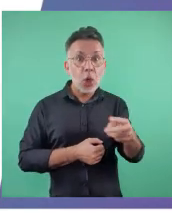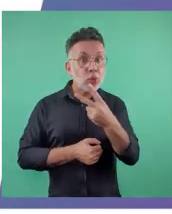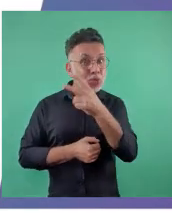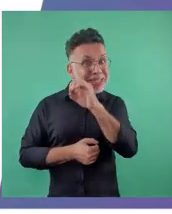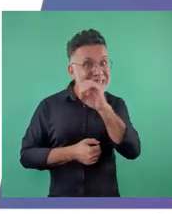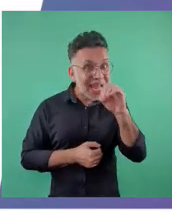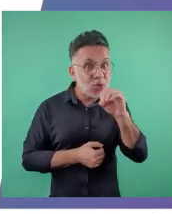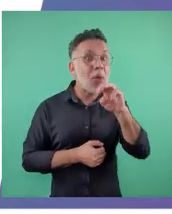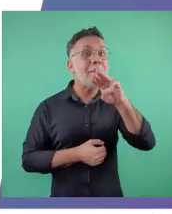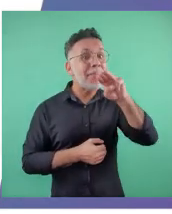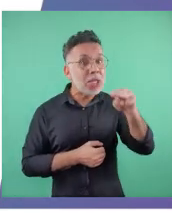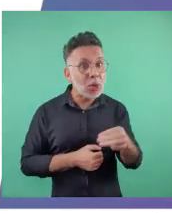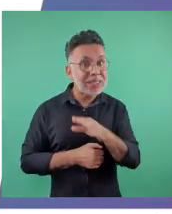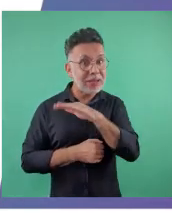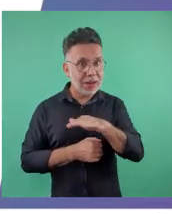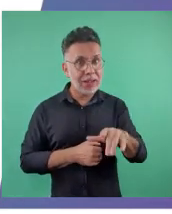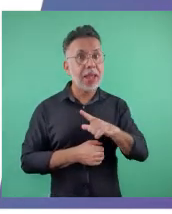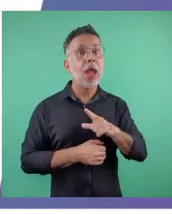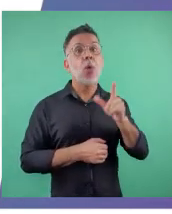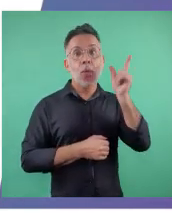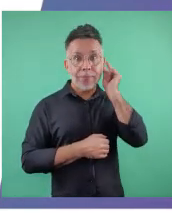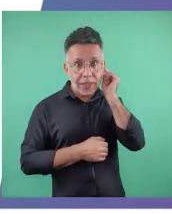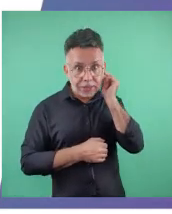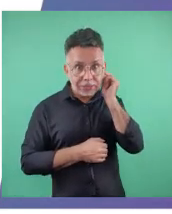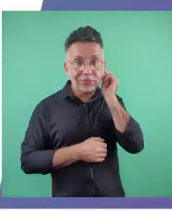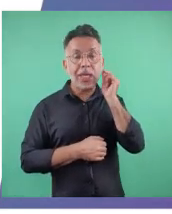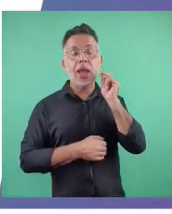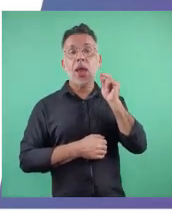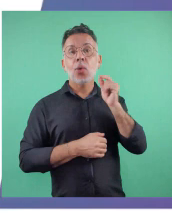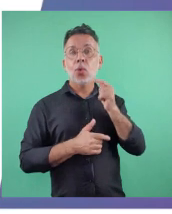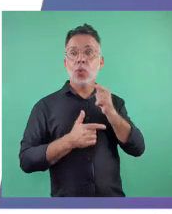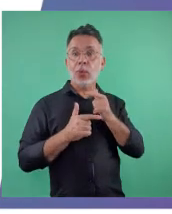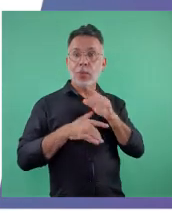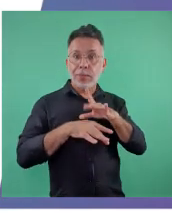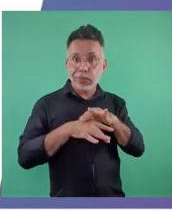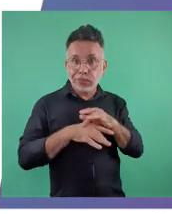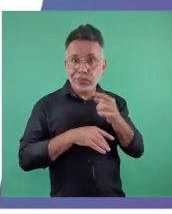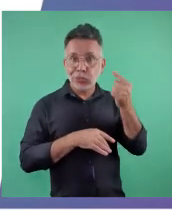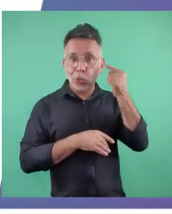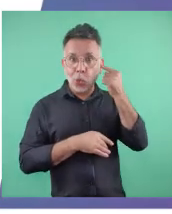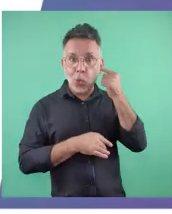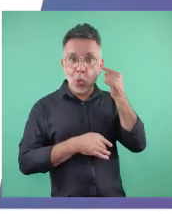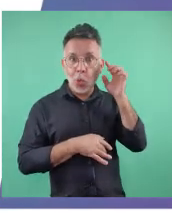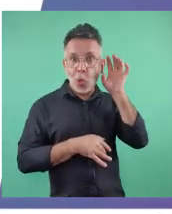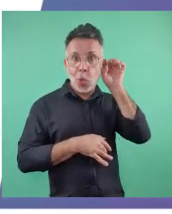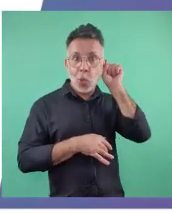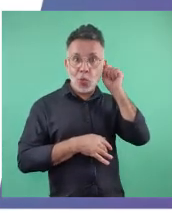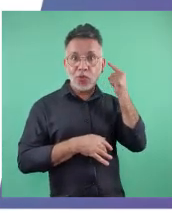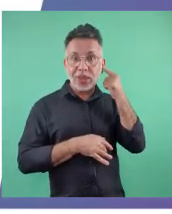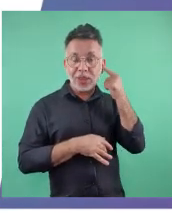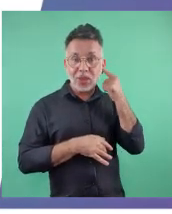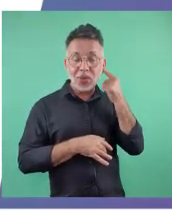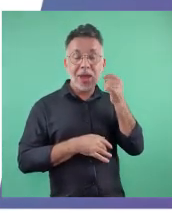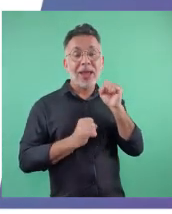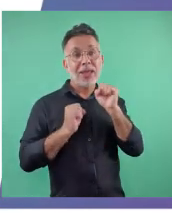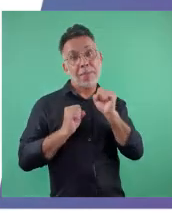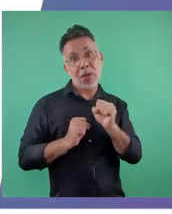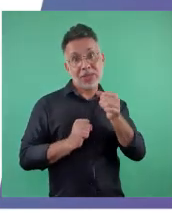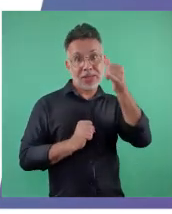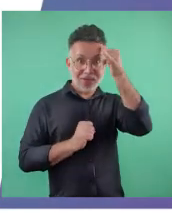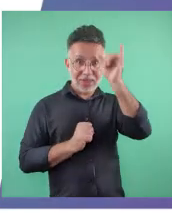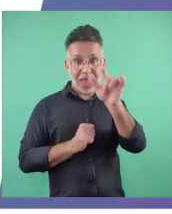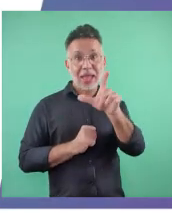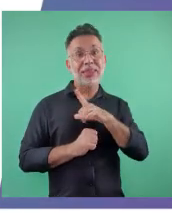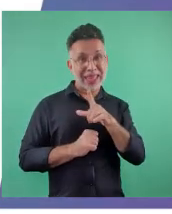infecções no ouvido, possíveis de serem evitadas, ou seja, nós temos infecções no ouvido na população